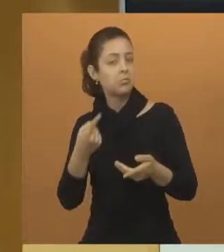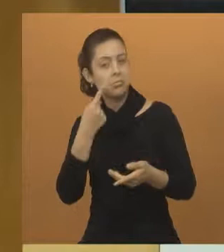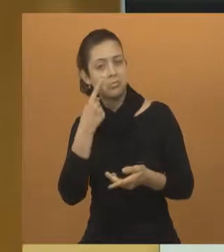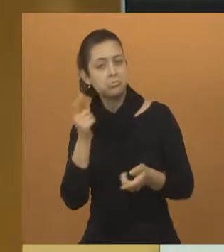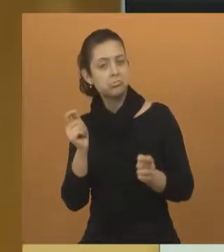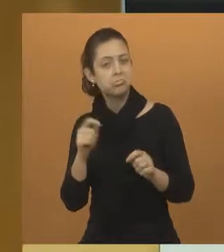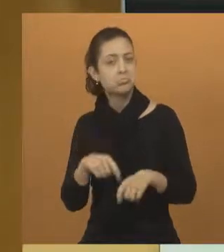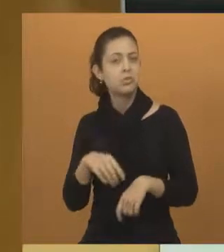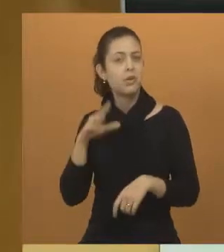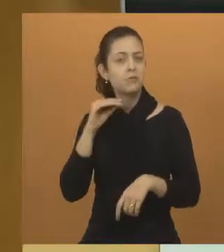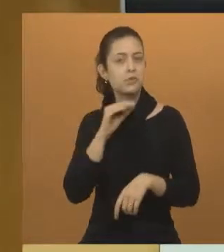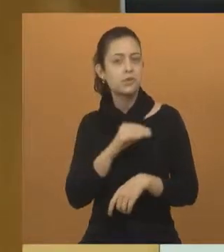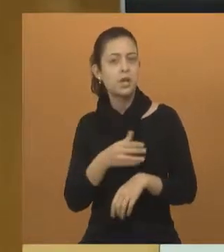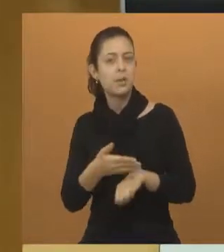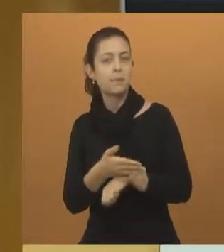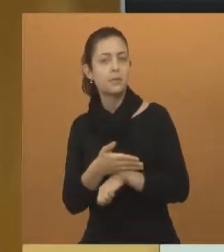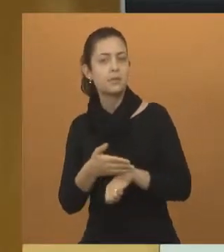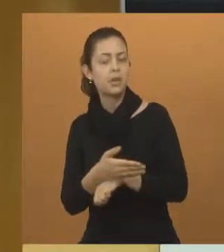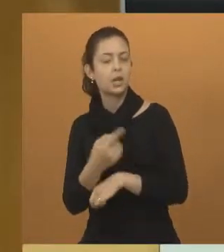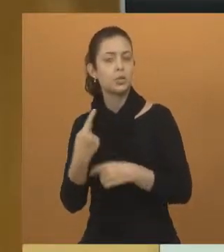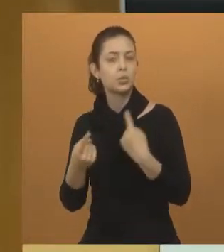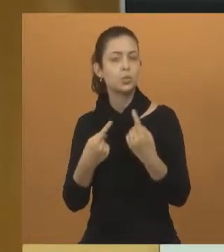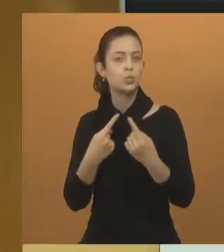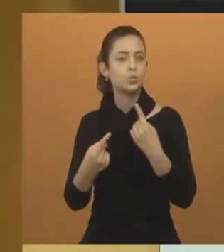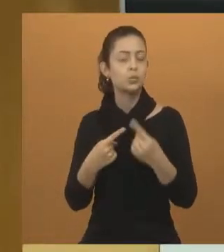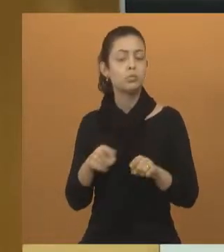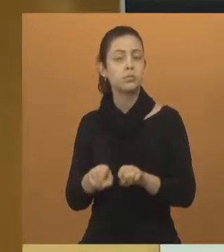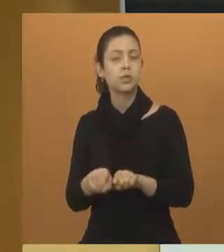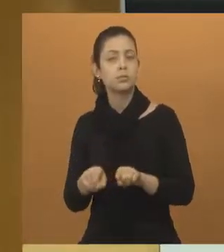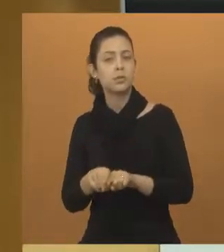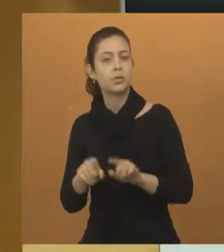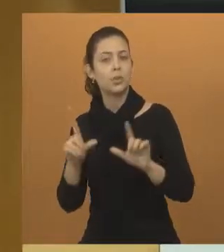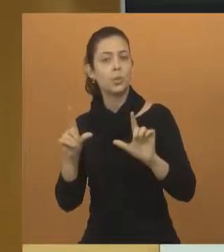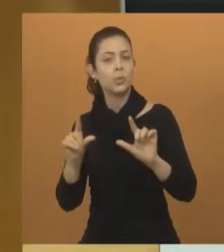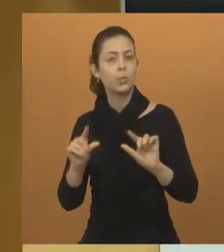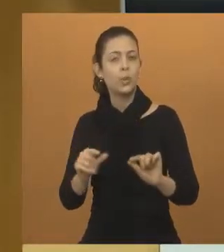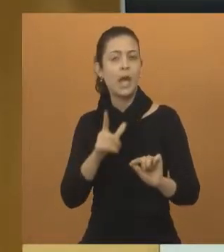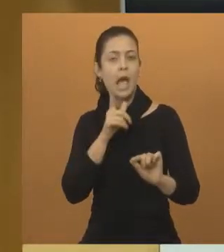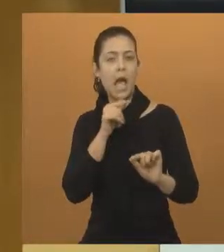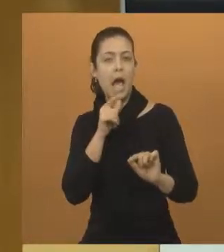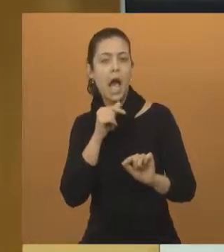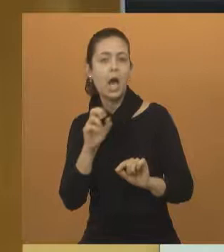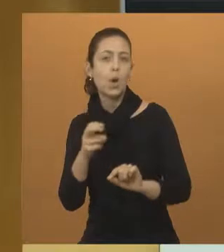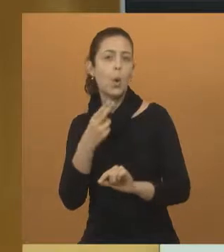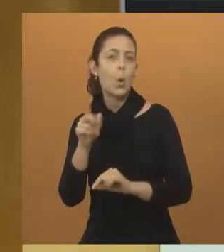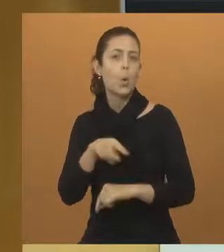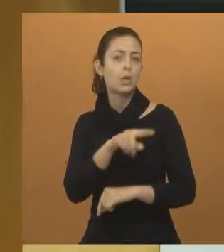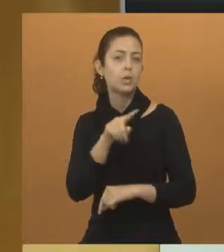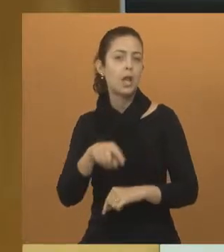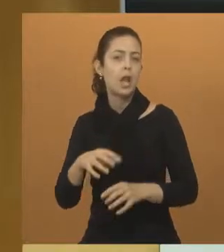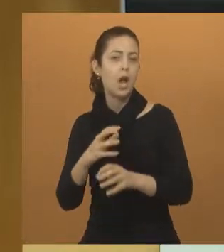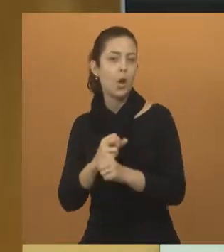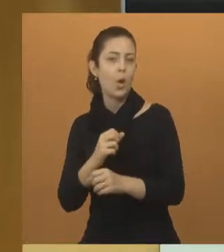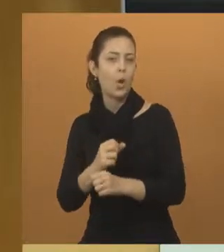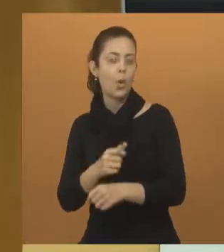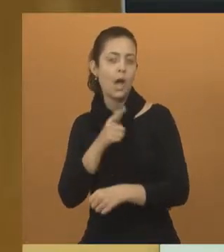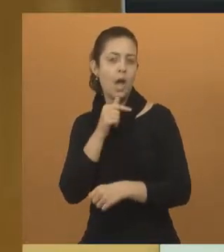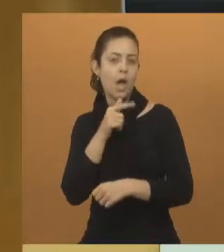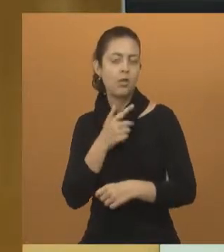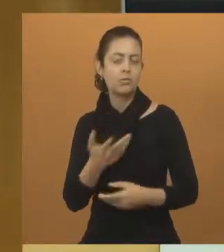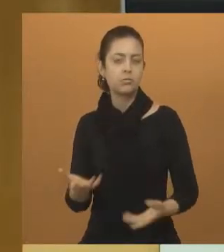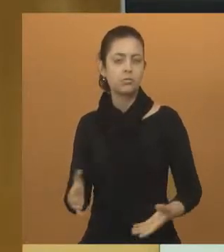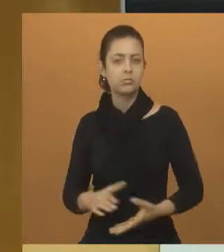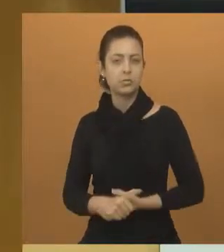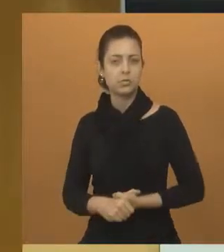seus funcionários, para poder participar dos clubes, para diminuir a água, isentar da água. Então,